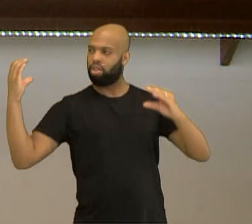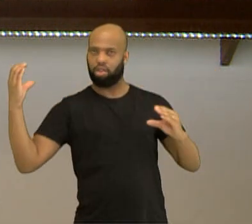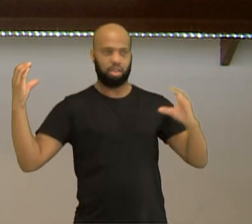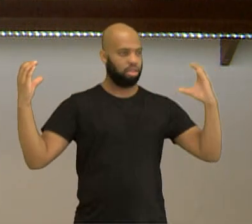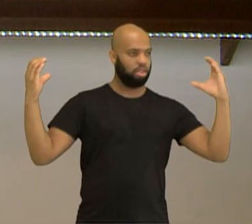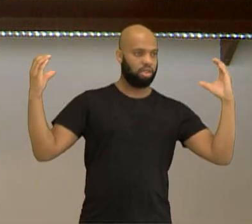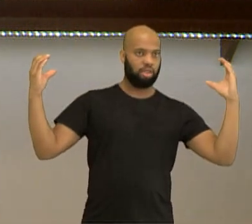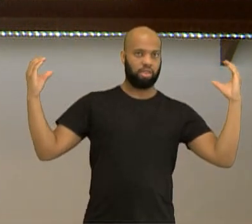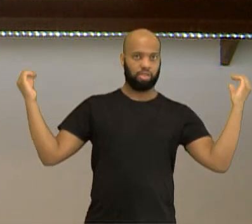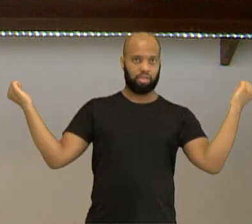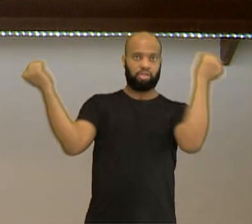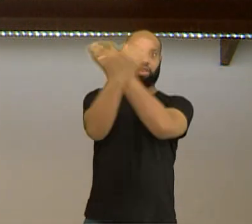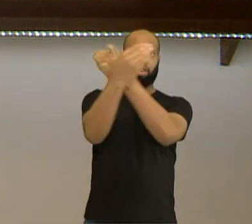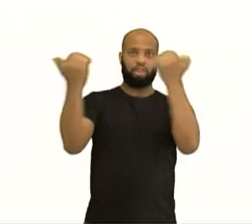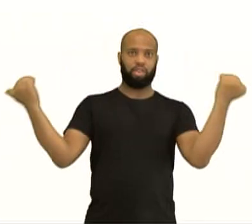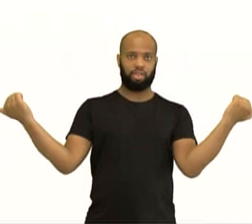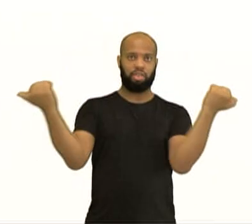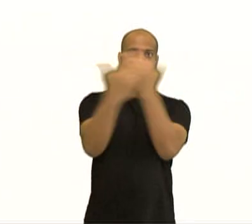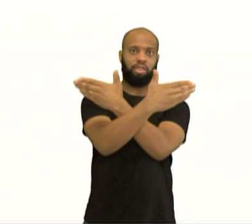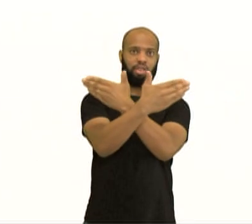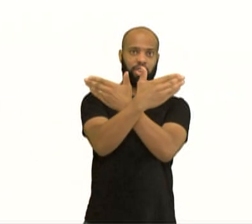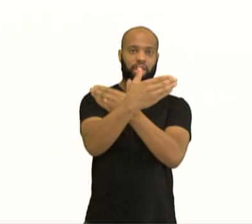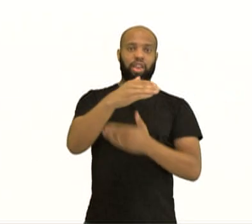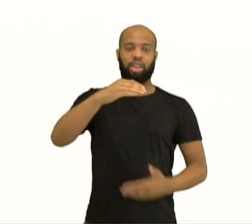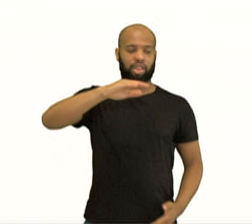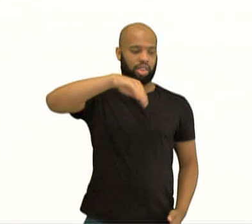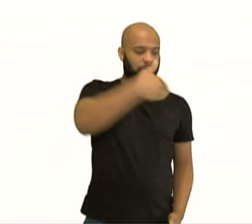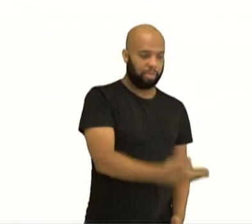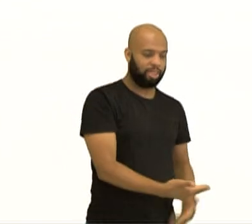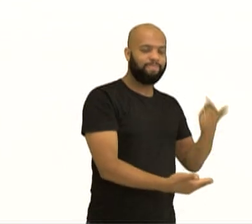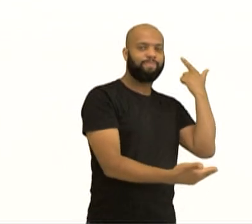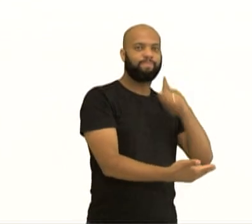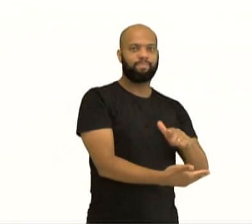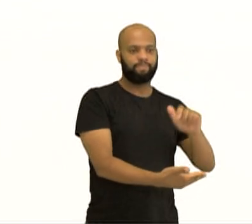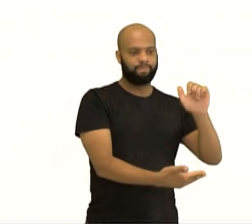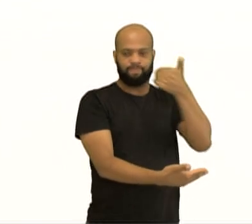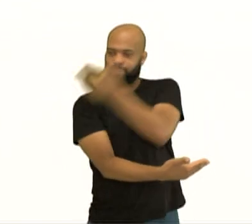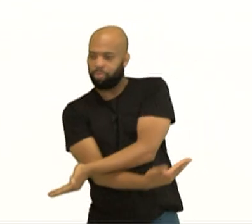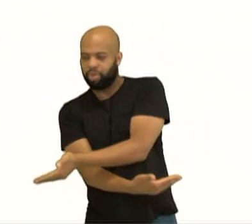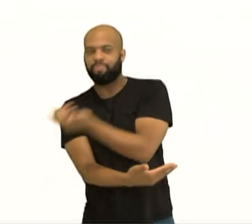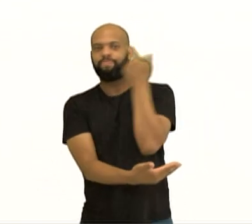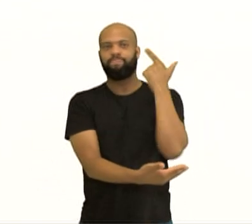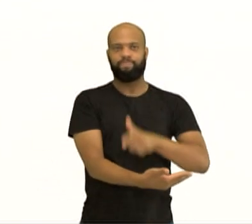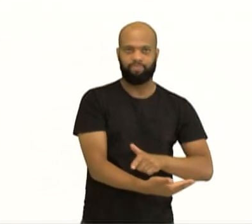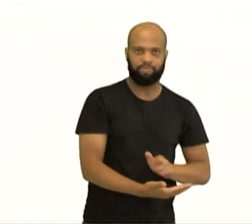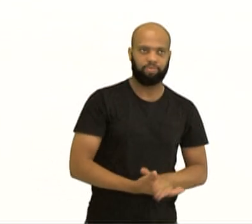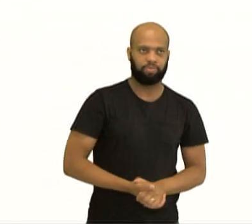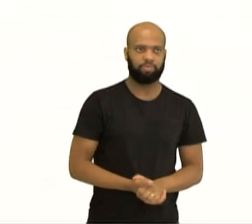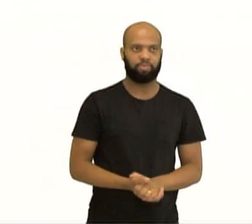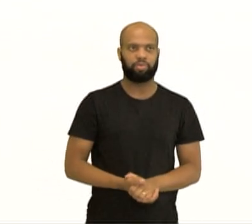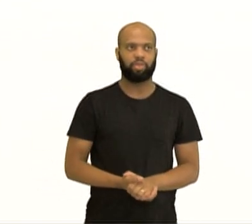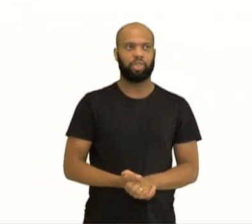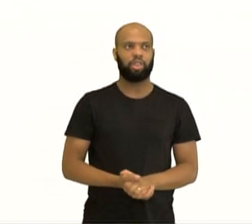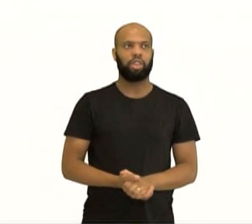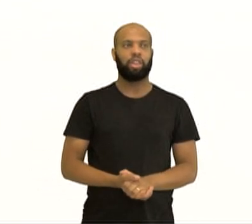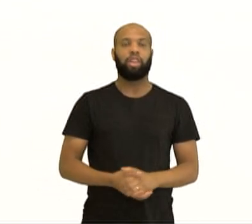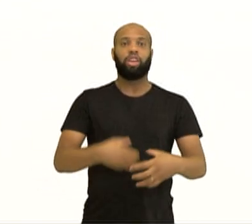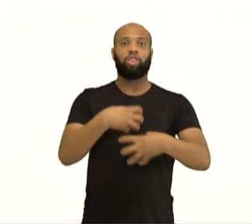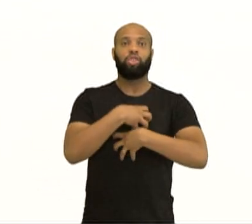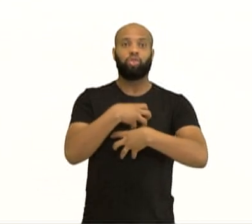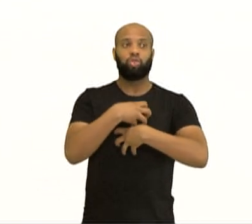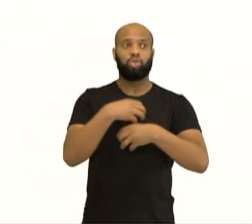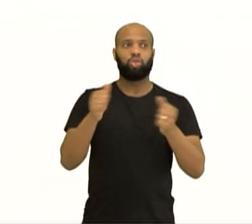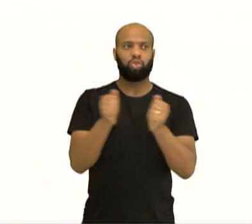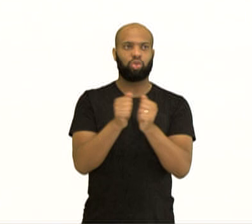da rede. Né? Tocar o campo de adversário para poder marcar ponto. Quando a bola cair no chão, marca o ponto. As duas bolas,